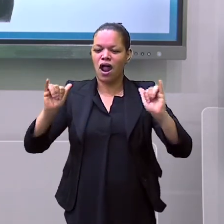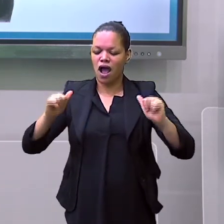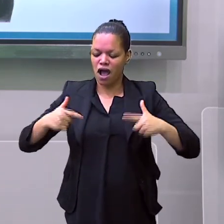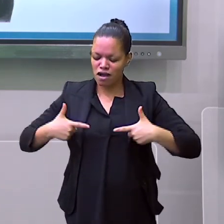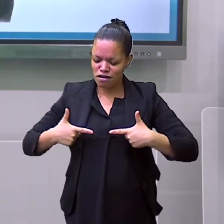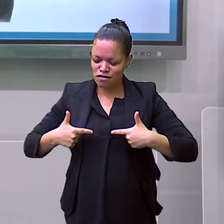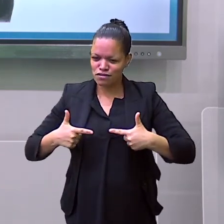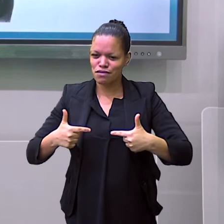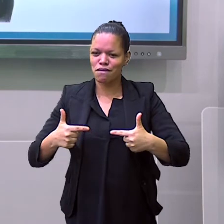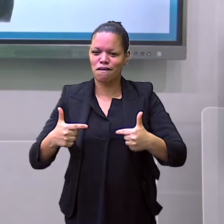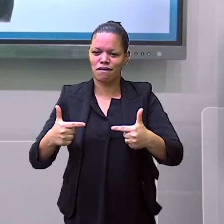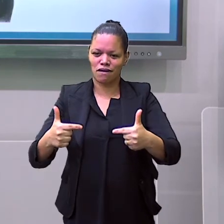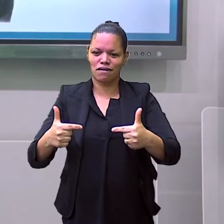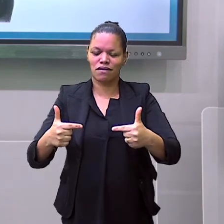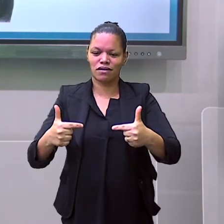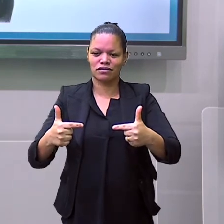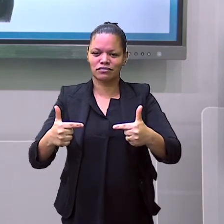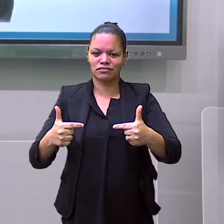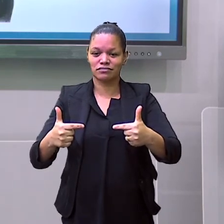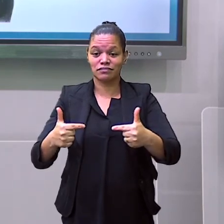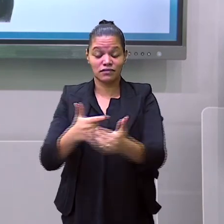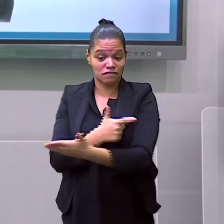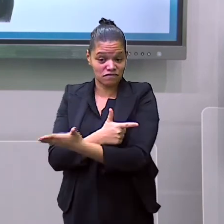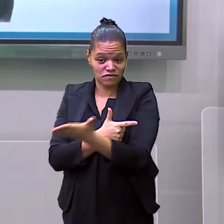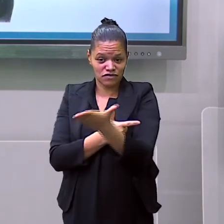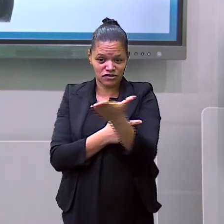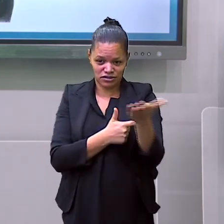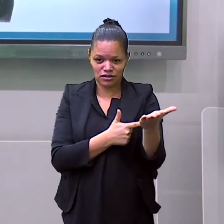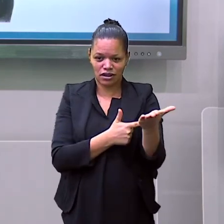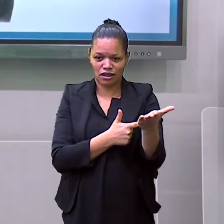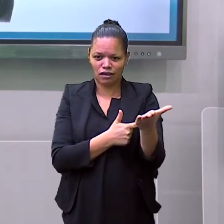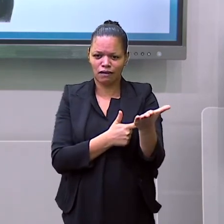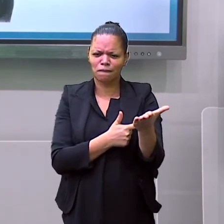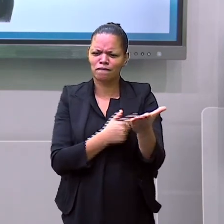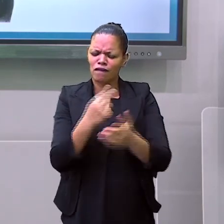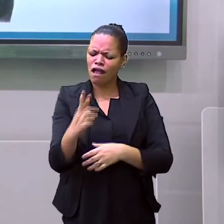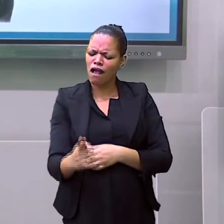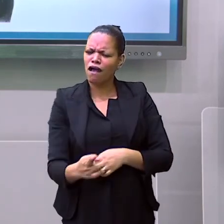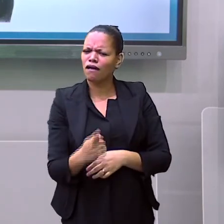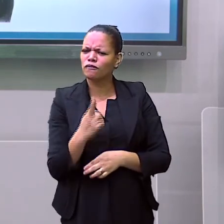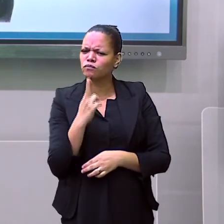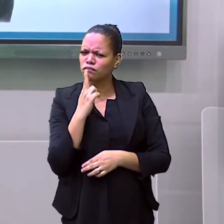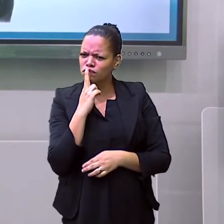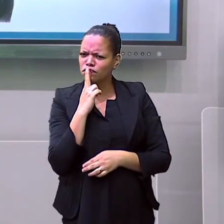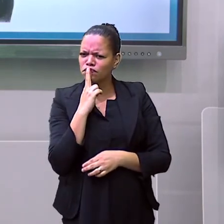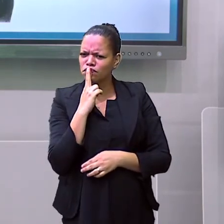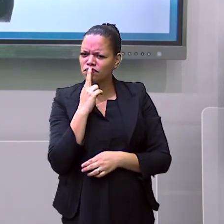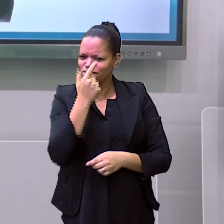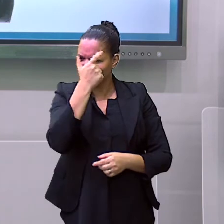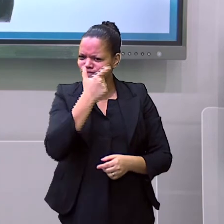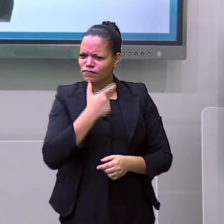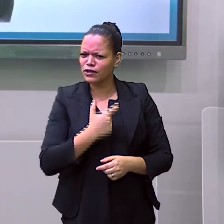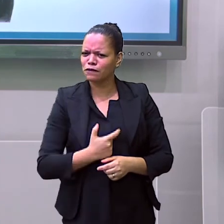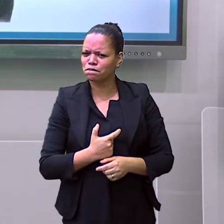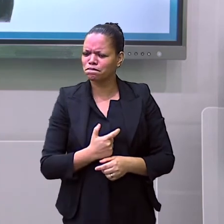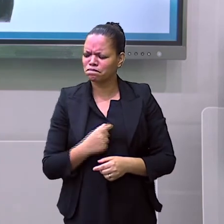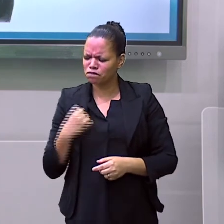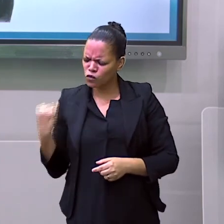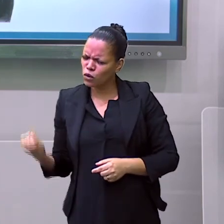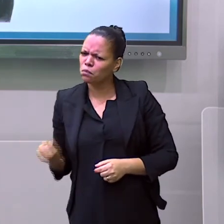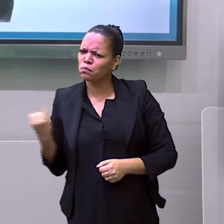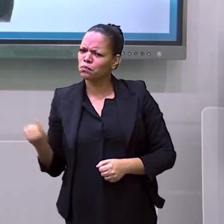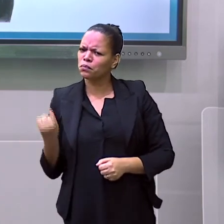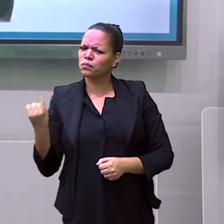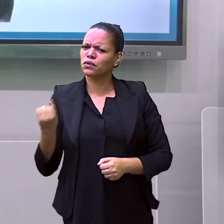algo insignificante? Pode ser que não. Não no caso de Anne, que foi uma situação, né,